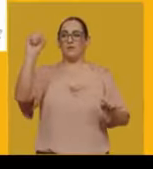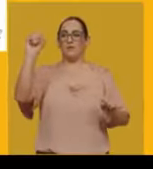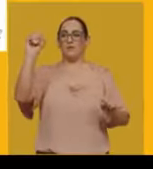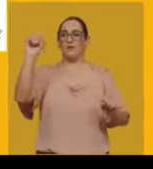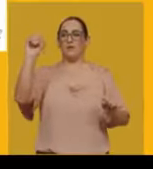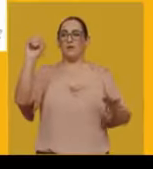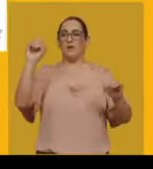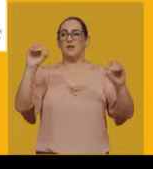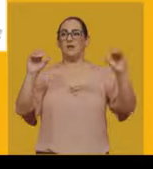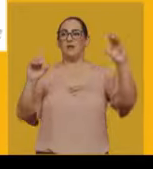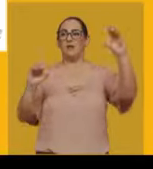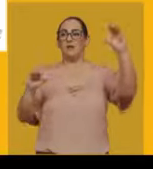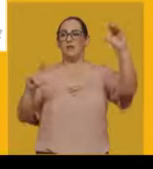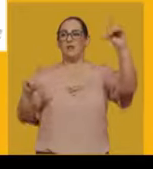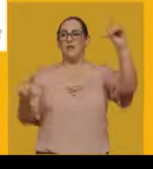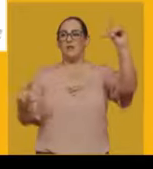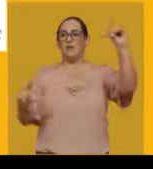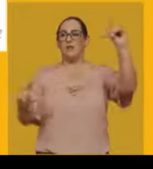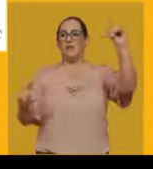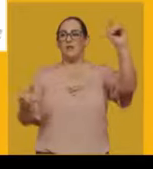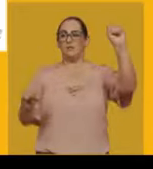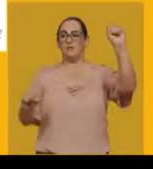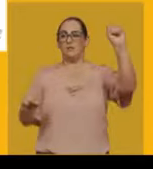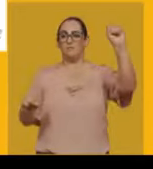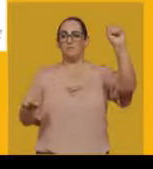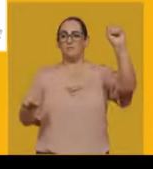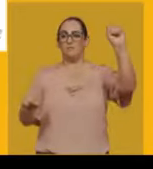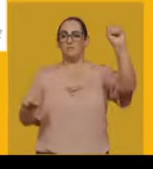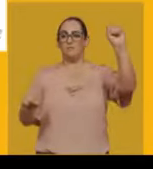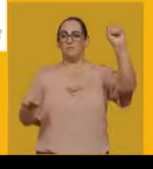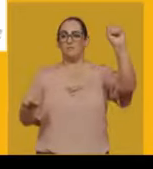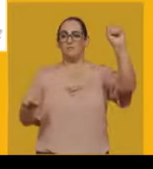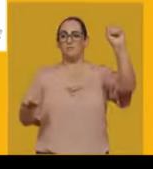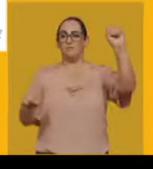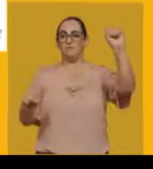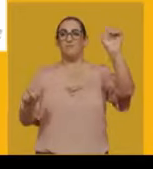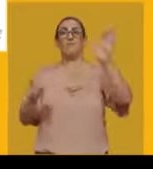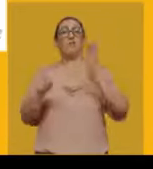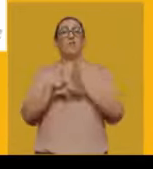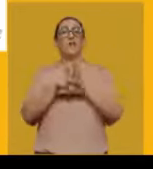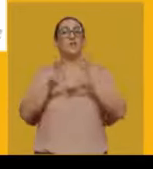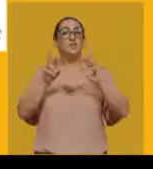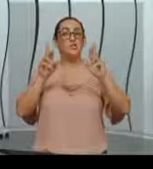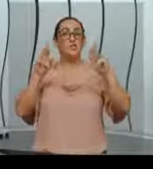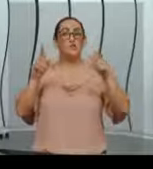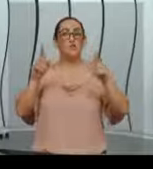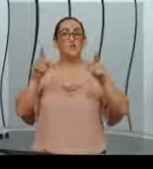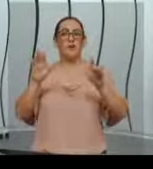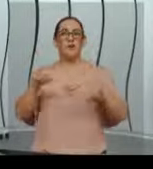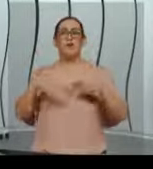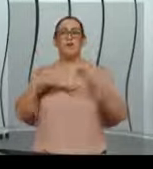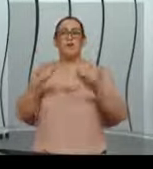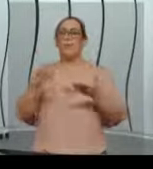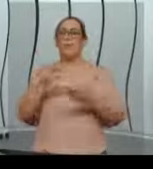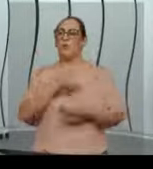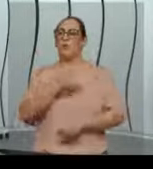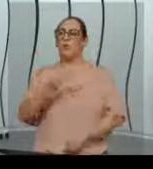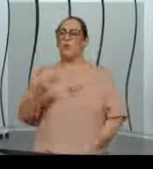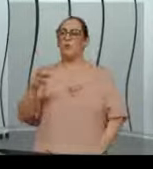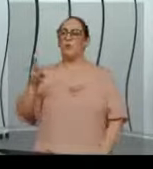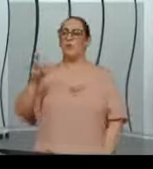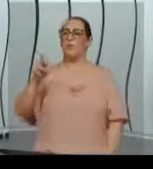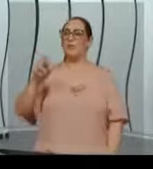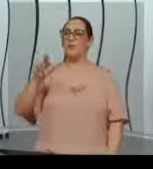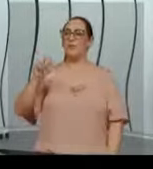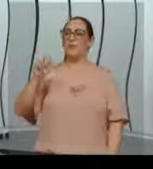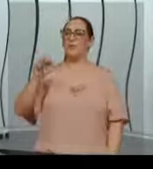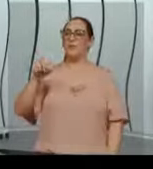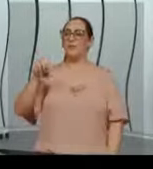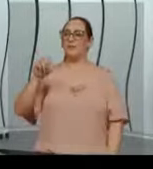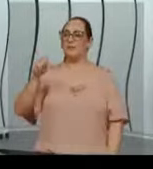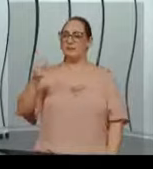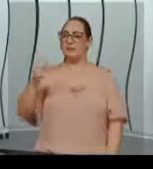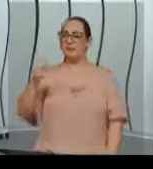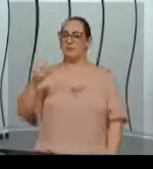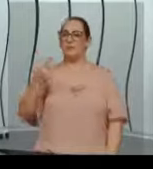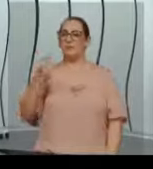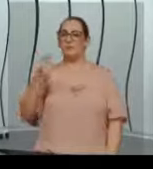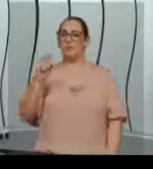em posições diferentes, nós chamamos eles de trans. Então, trans